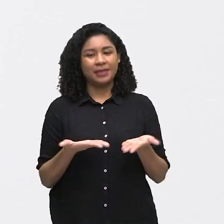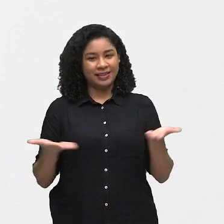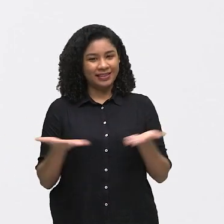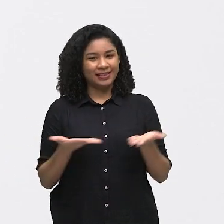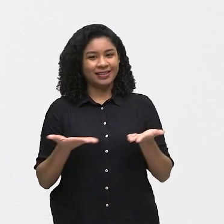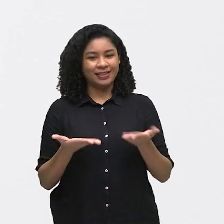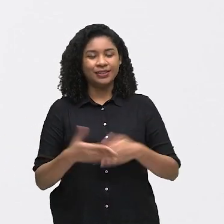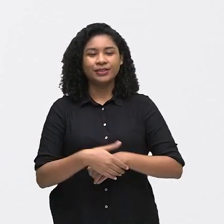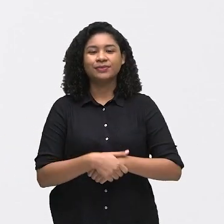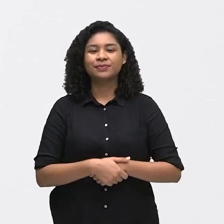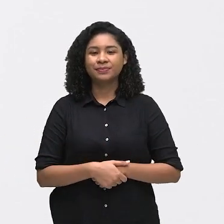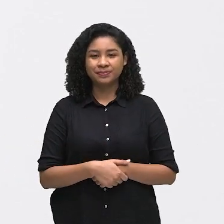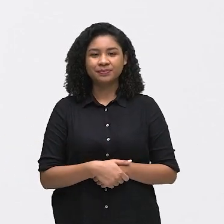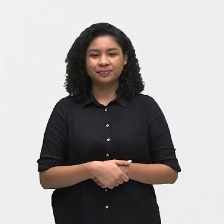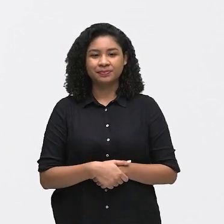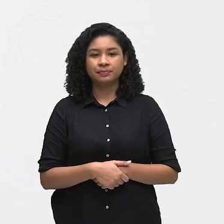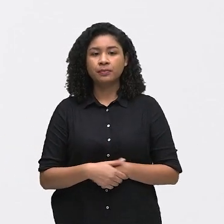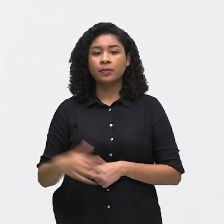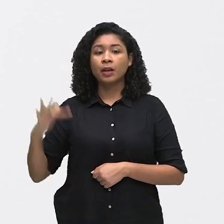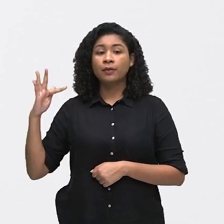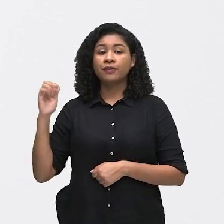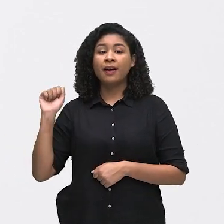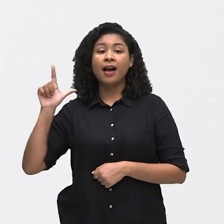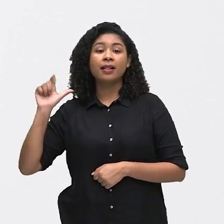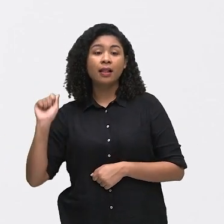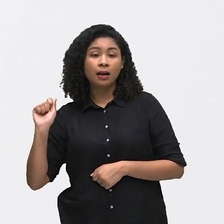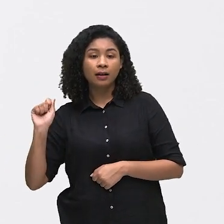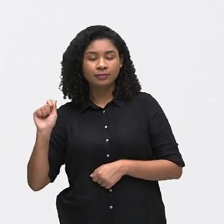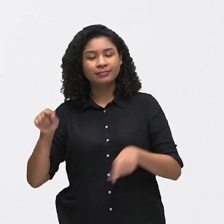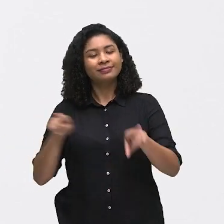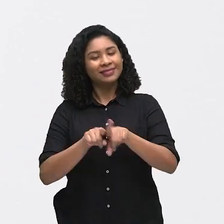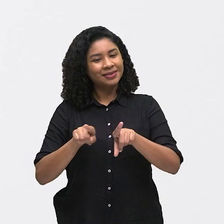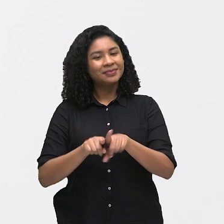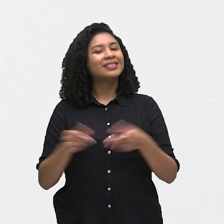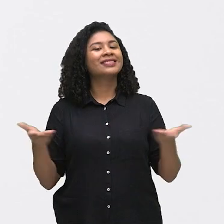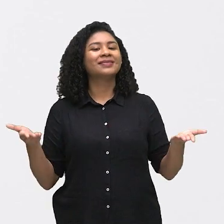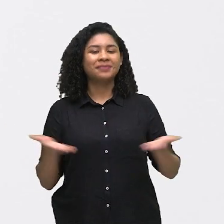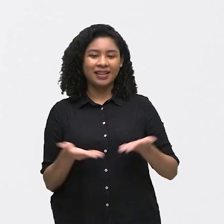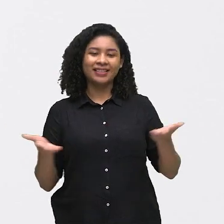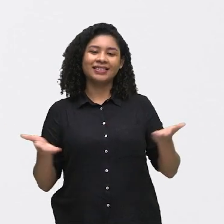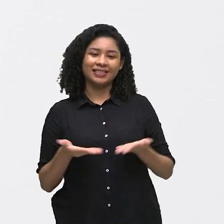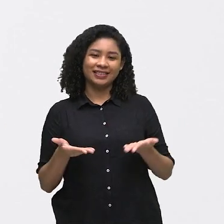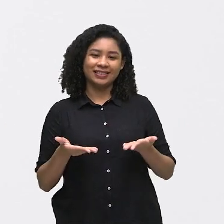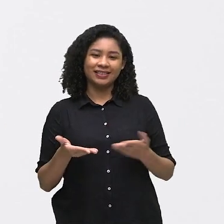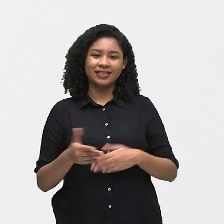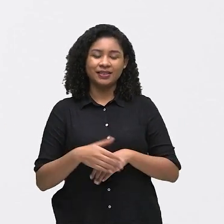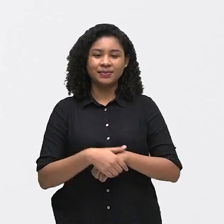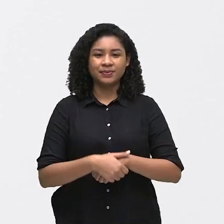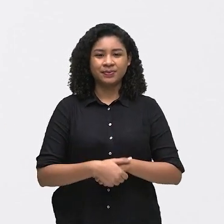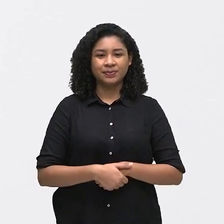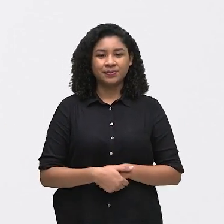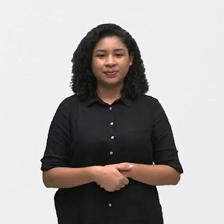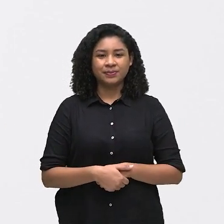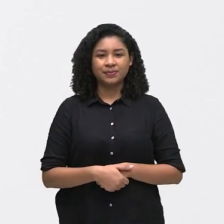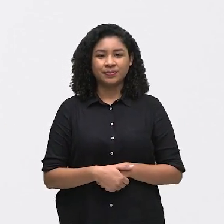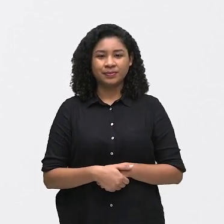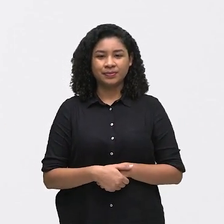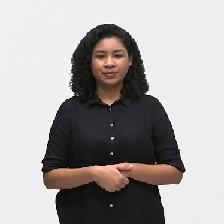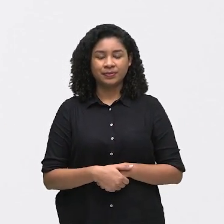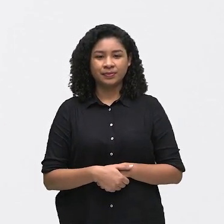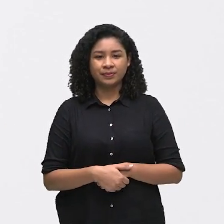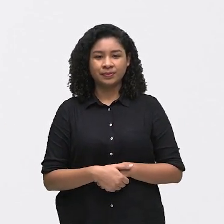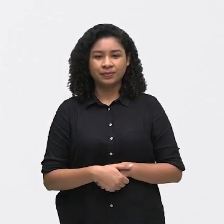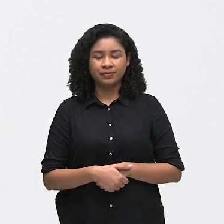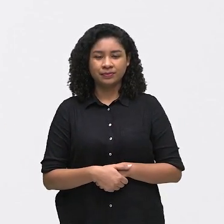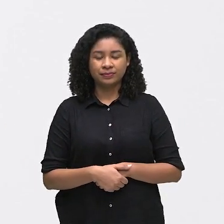tempo presente. E fala também está no presente. Está conjugado no modo indicativo